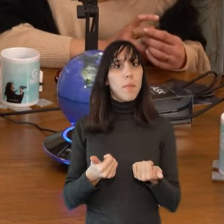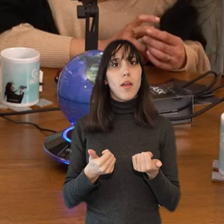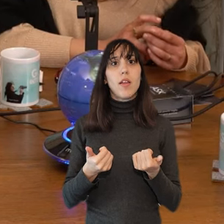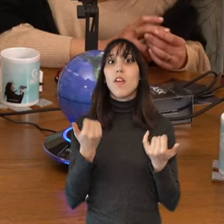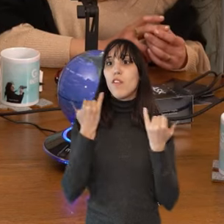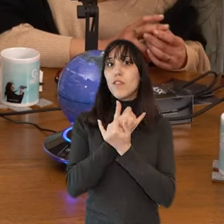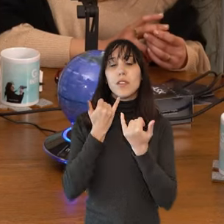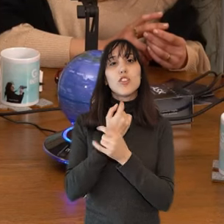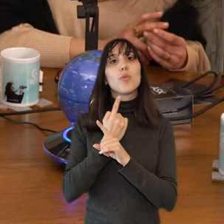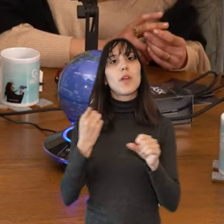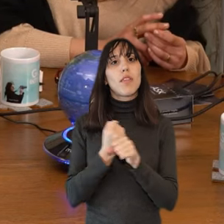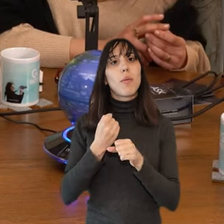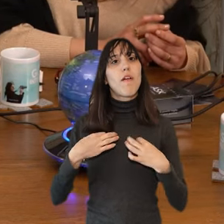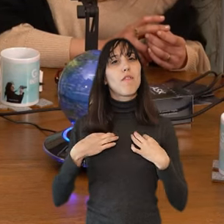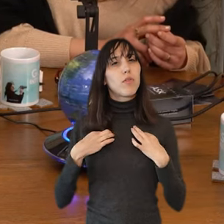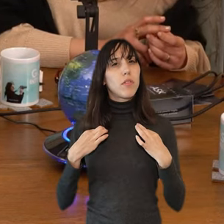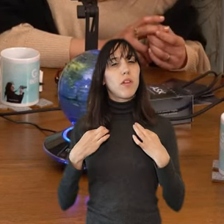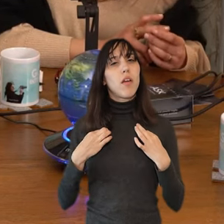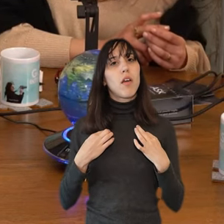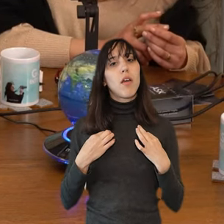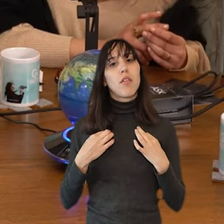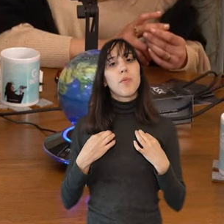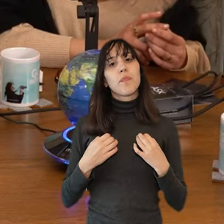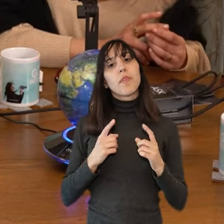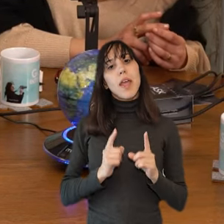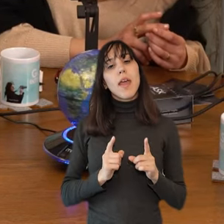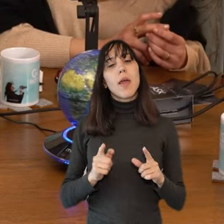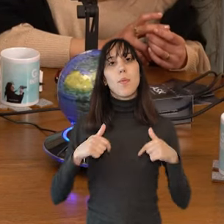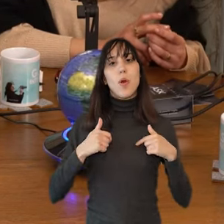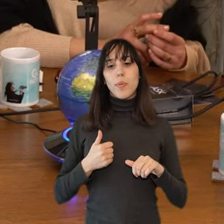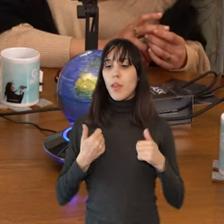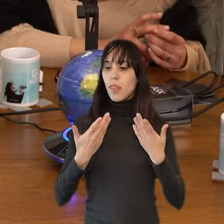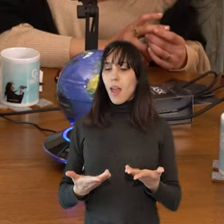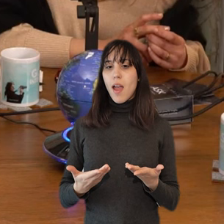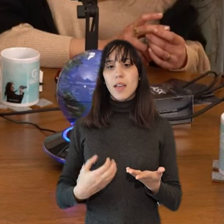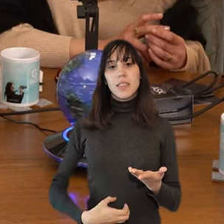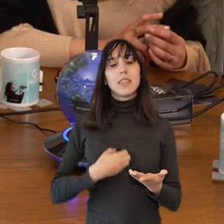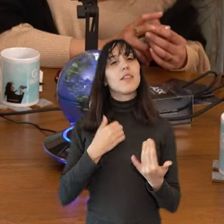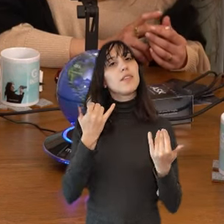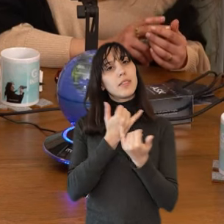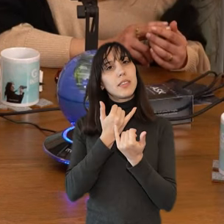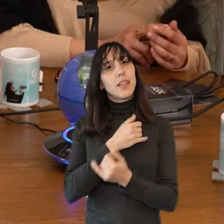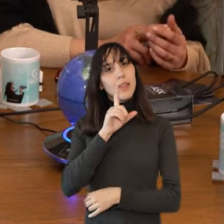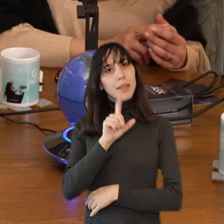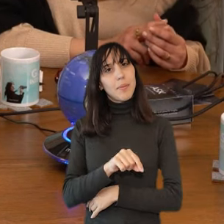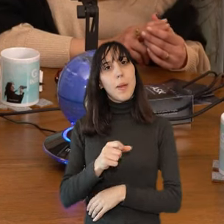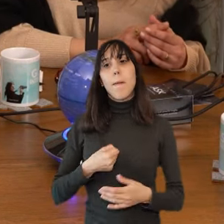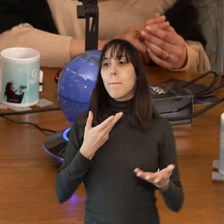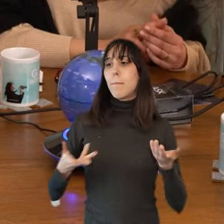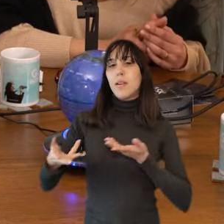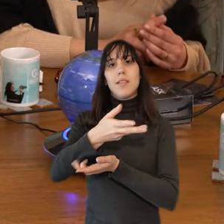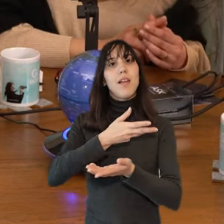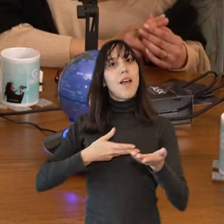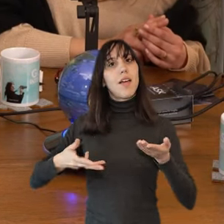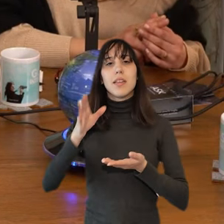e são felizes não é porque este trabalho de voluntariado tem esse e é é quando nós damos que também sentimos essa felicidade portanto de partilhar esse